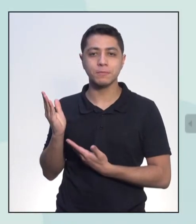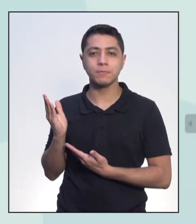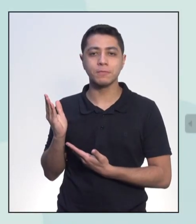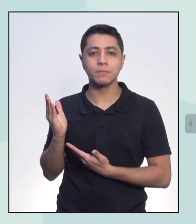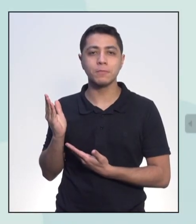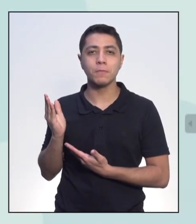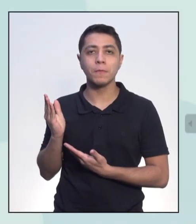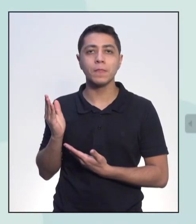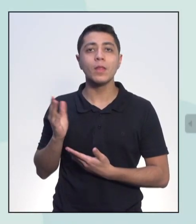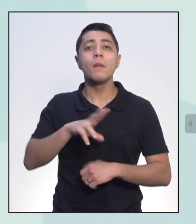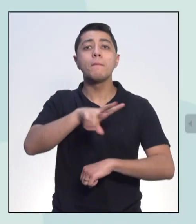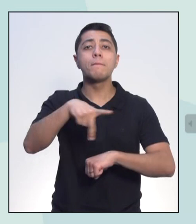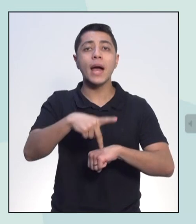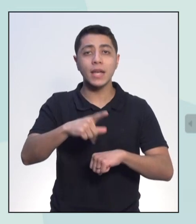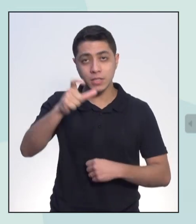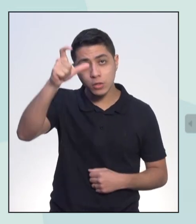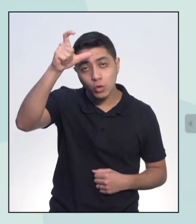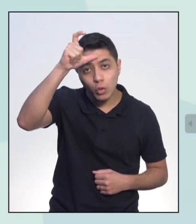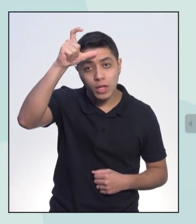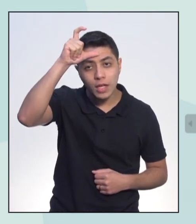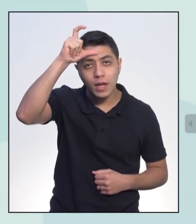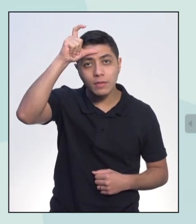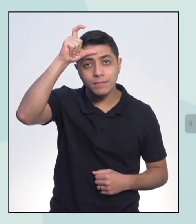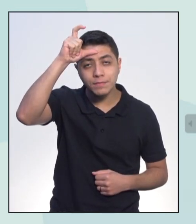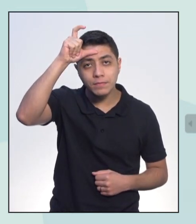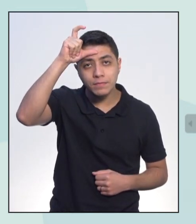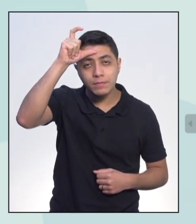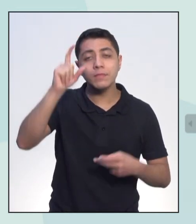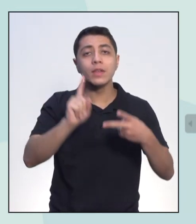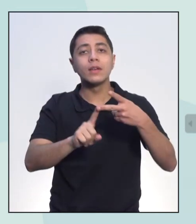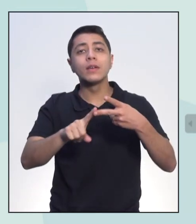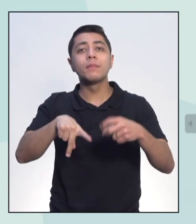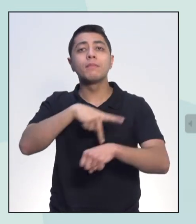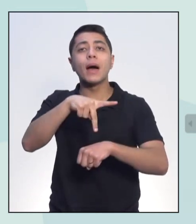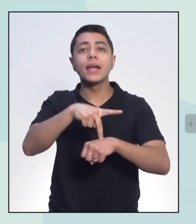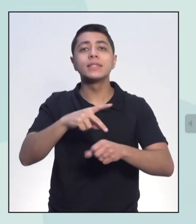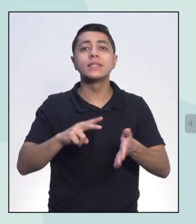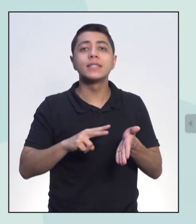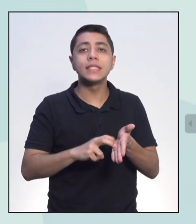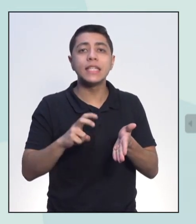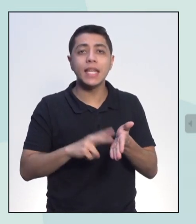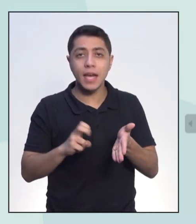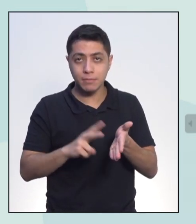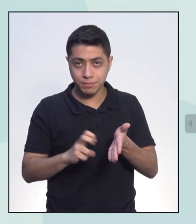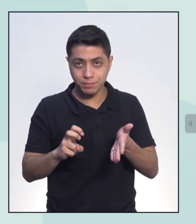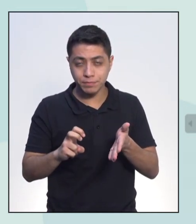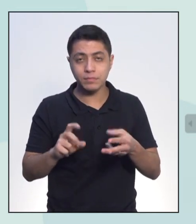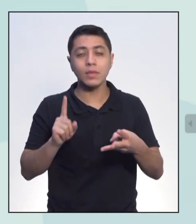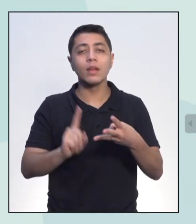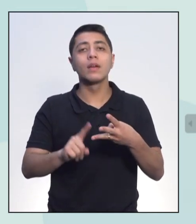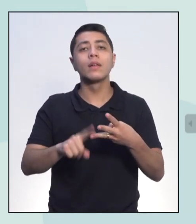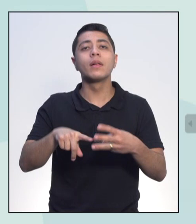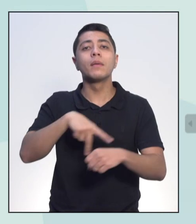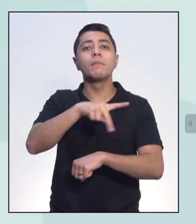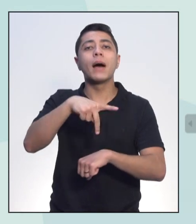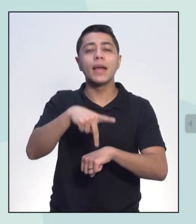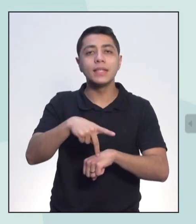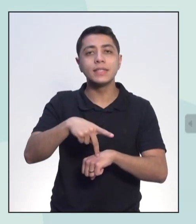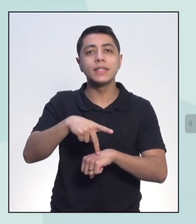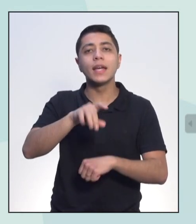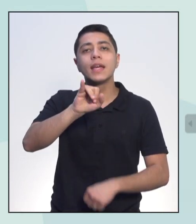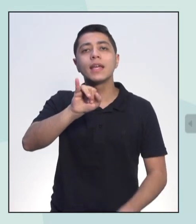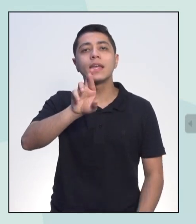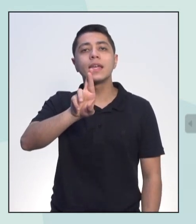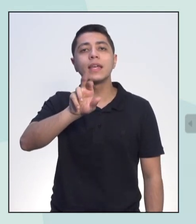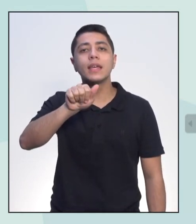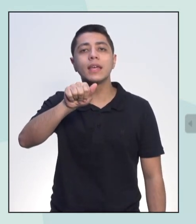com a Turquia, né? Então está no território turco, está no território sírio, está no território do Iraque, está no território do Irã, pega aí